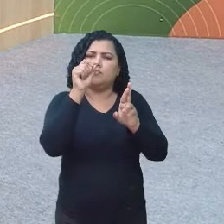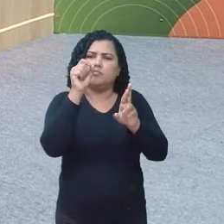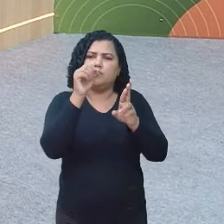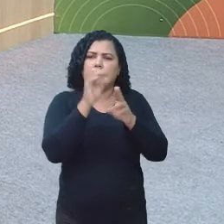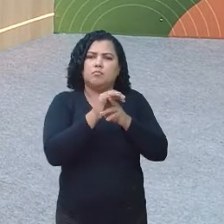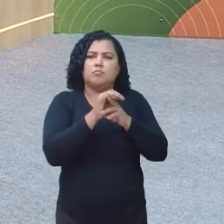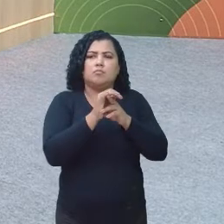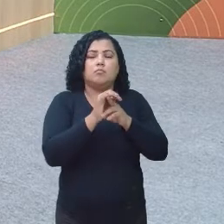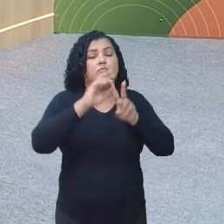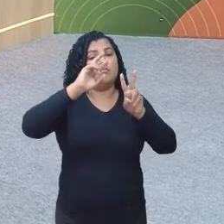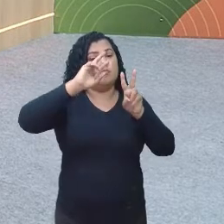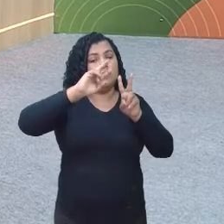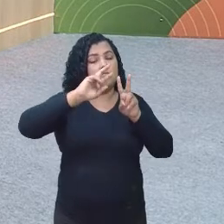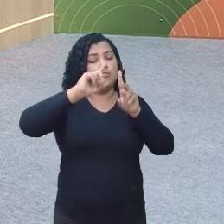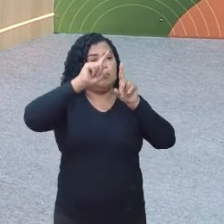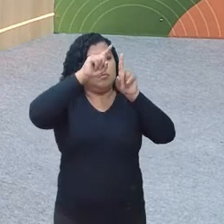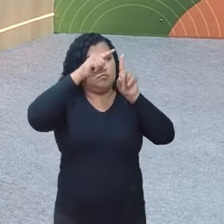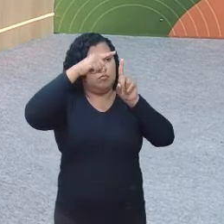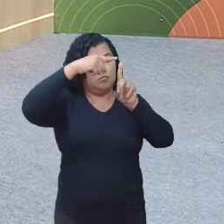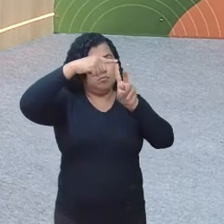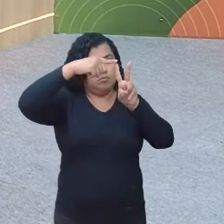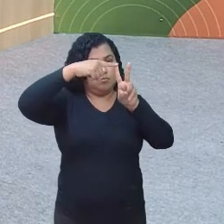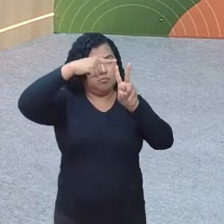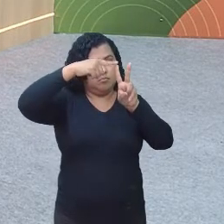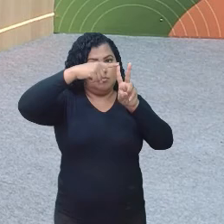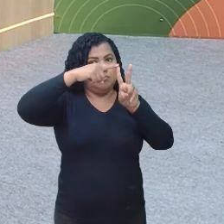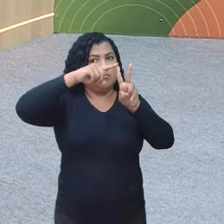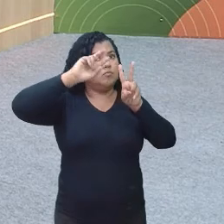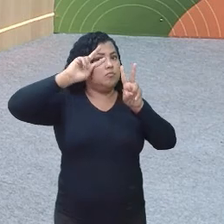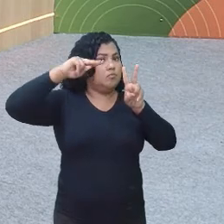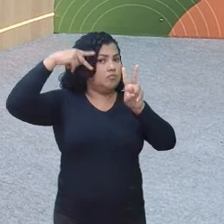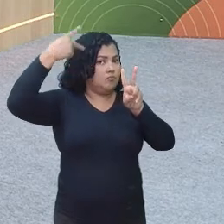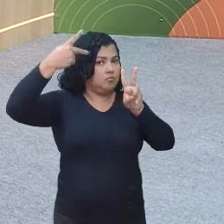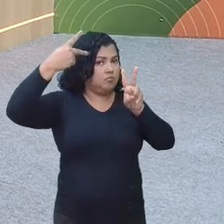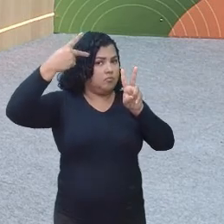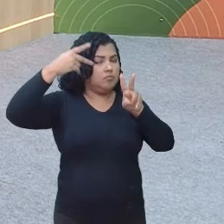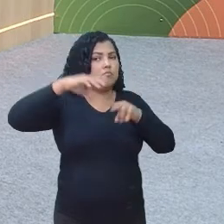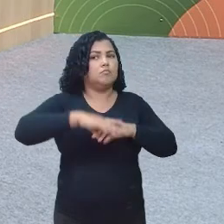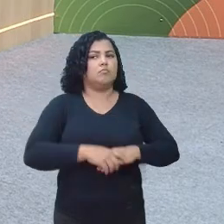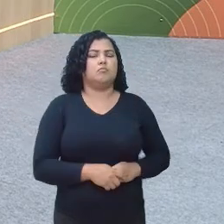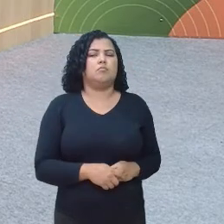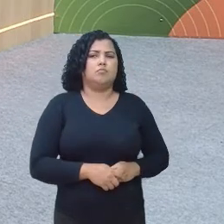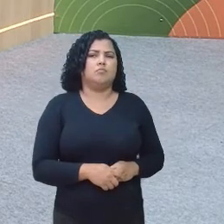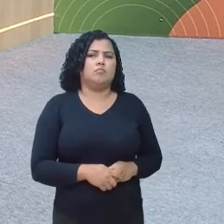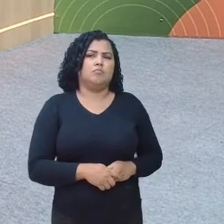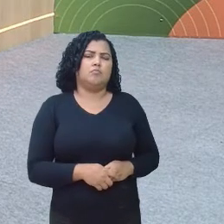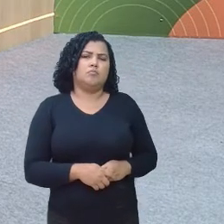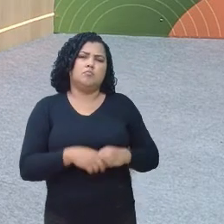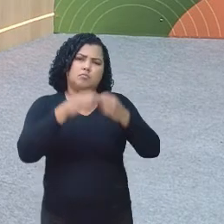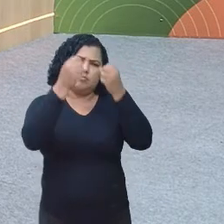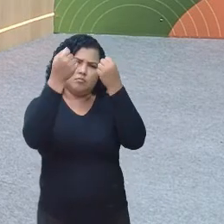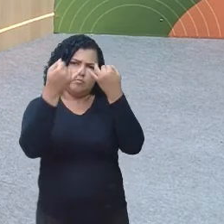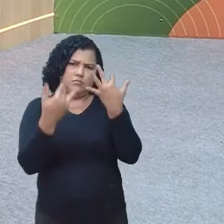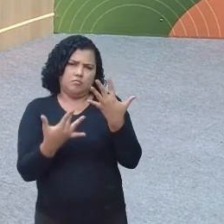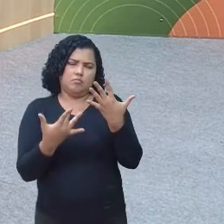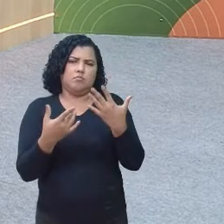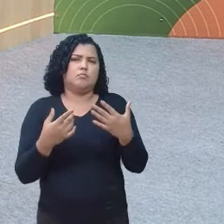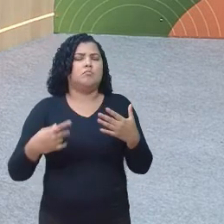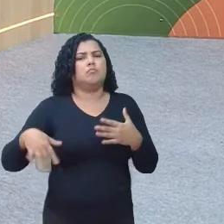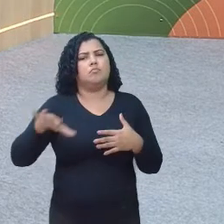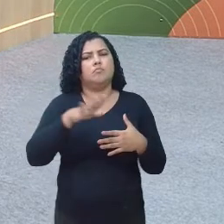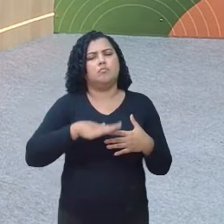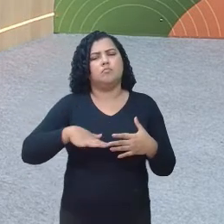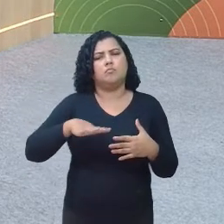raiz quadrada, porque a explicação para esse exemplo que eu dei aí é uma explicação geométrica que vem de